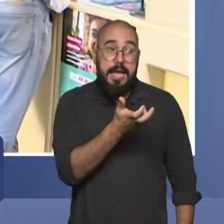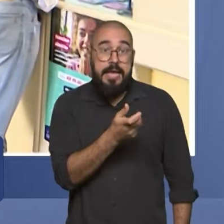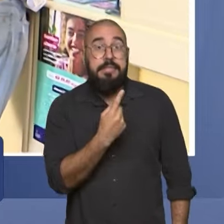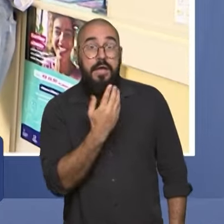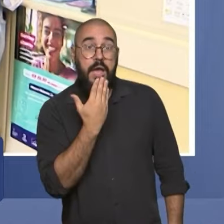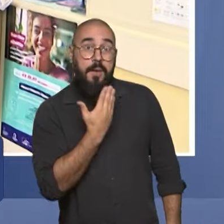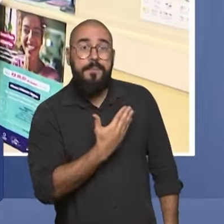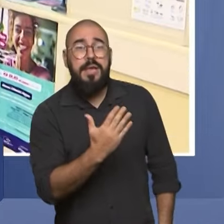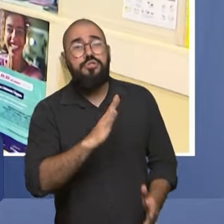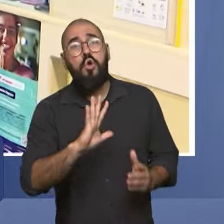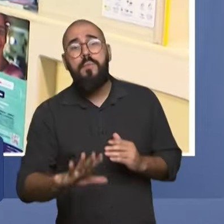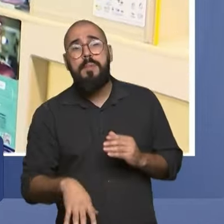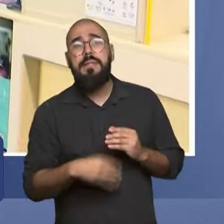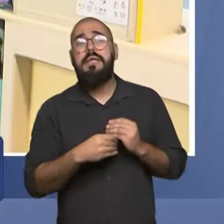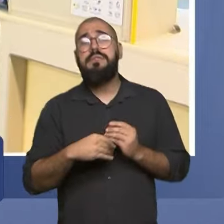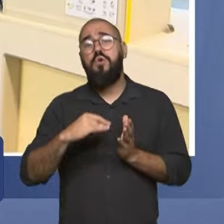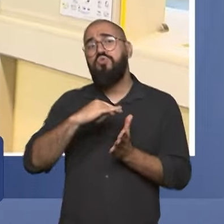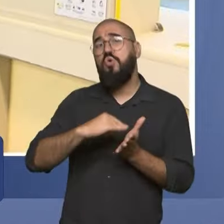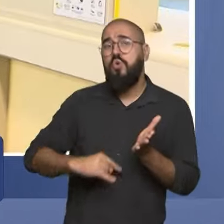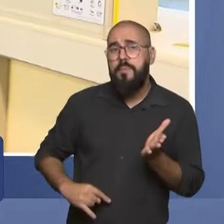pede complementação de documentos ou de informações. O auxílio-doença, com até 180 dias, é o principal benefício